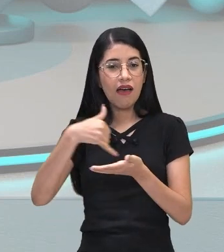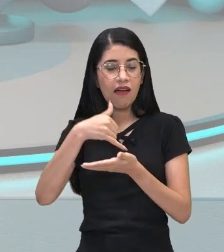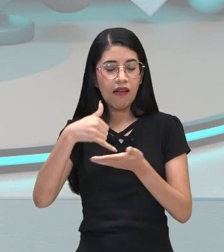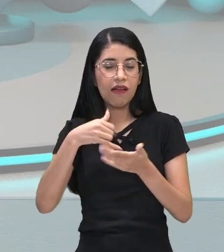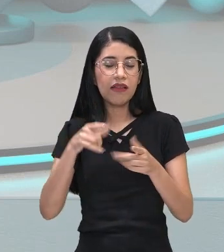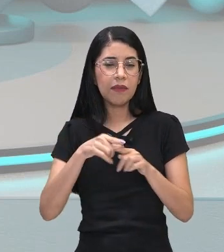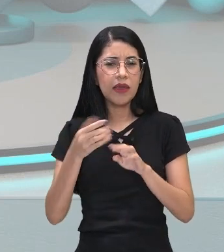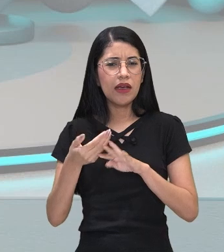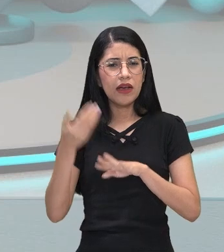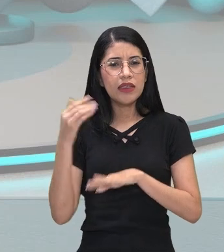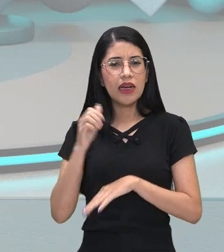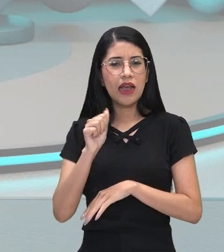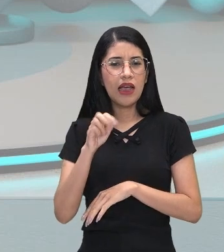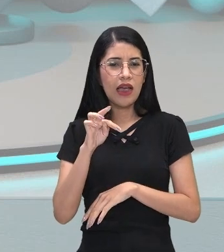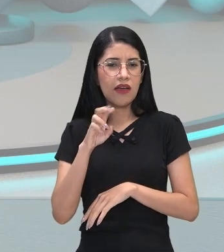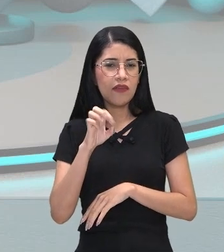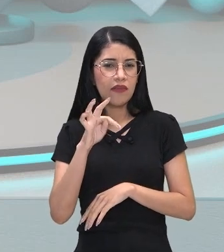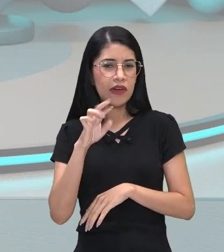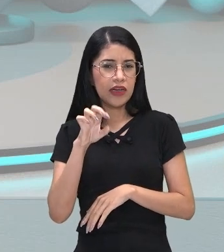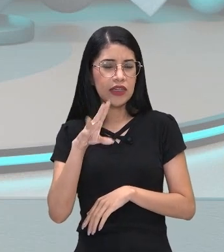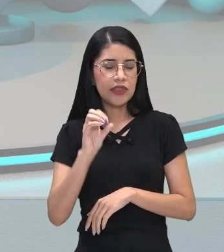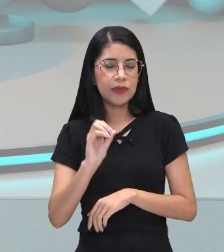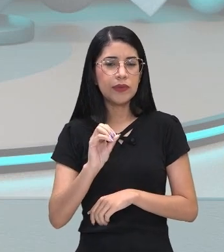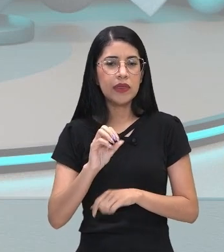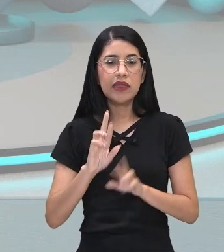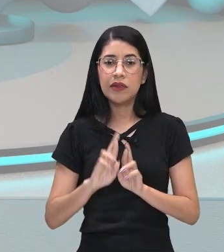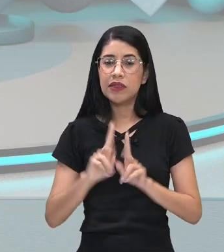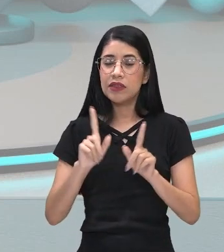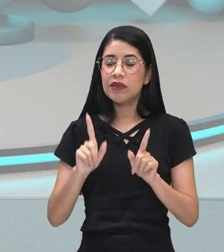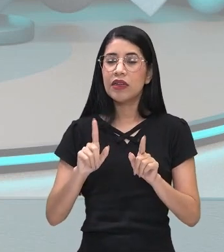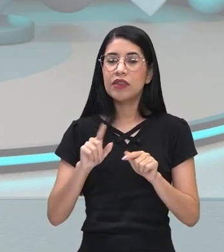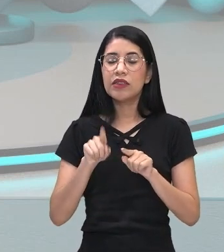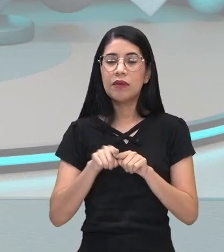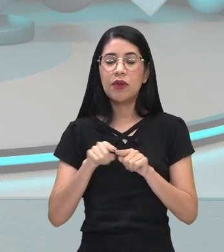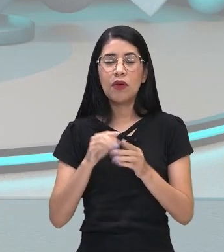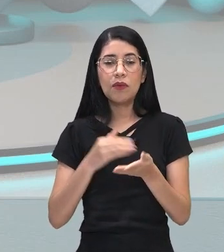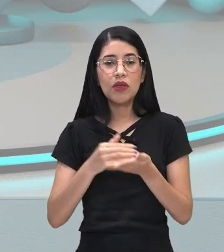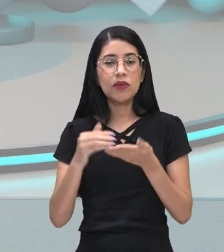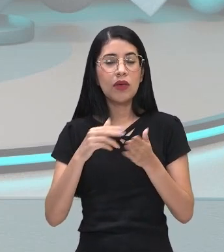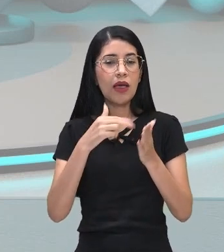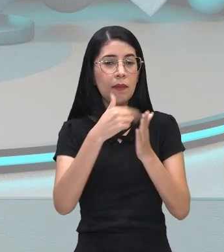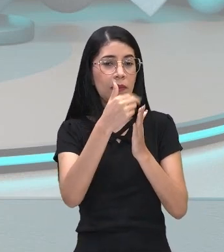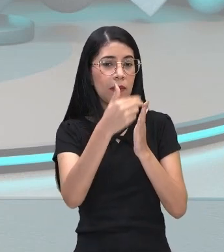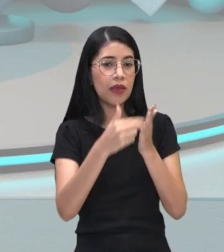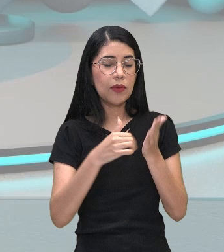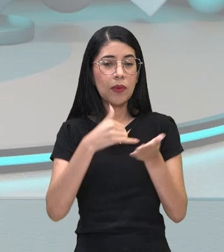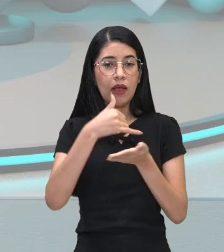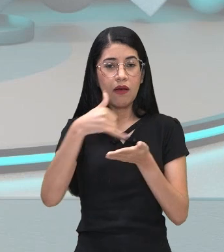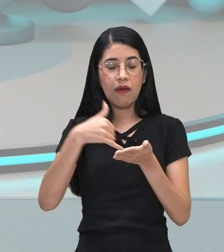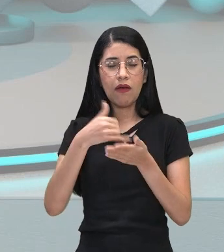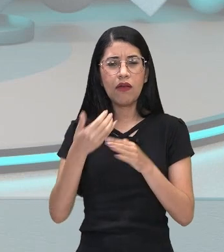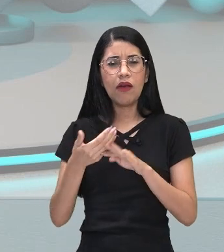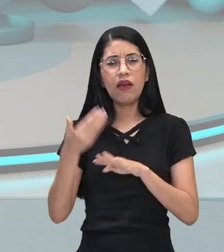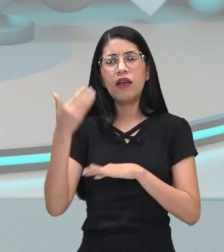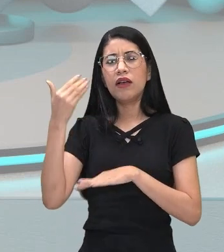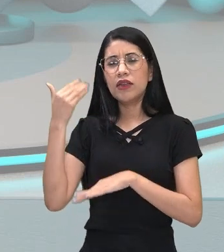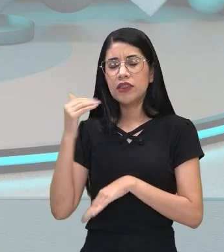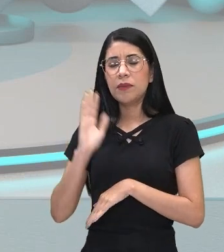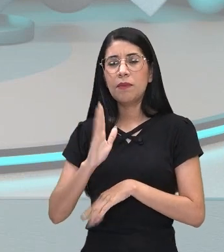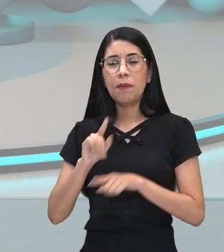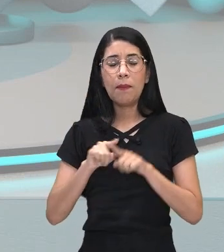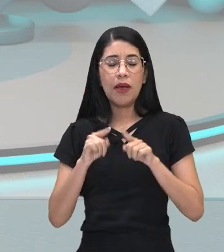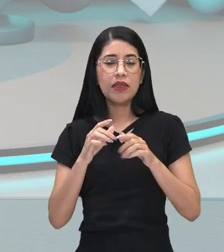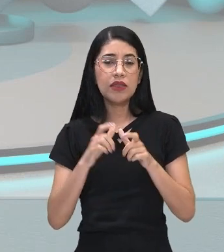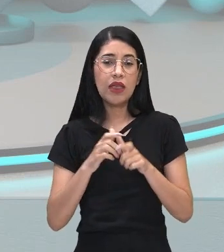era a fresco, certo? Então aí foi introduzida a pintura a óleo, conhecida desde a antiguidade, mas